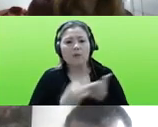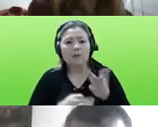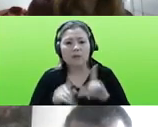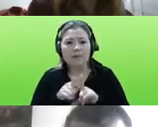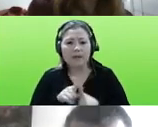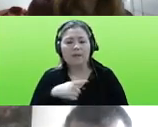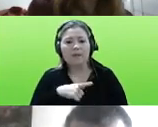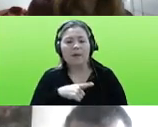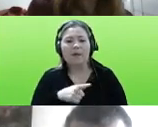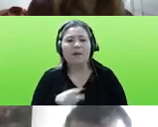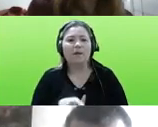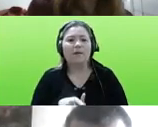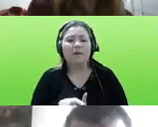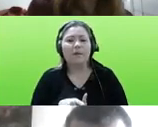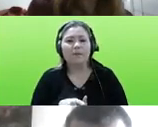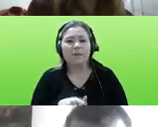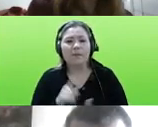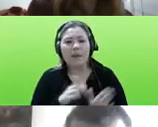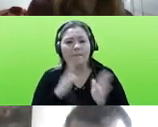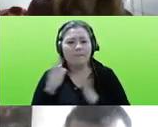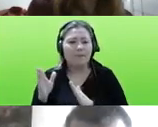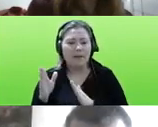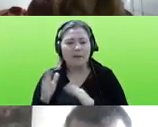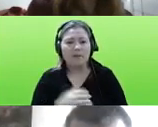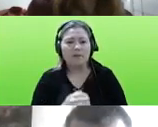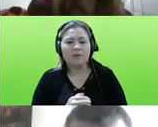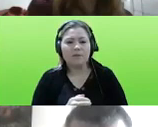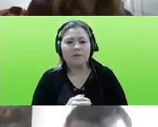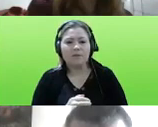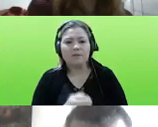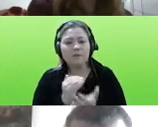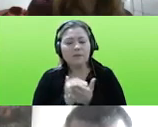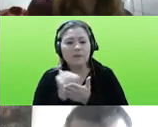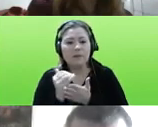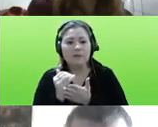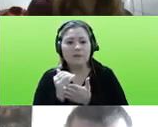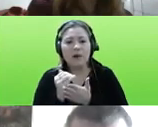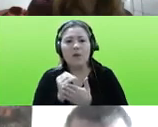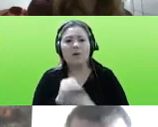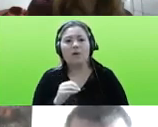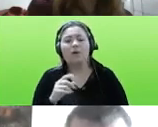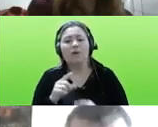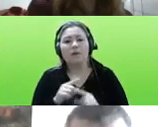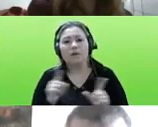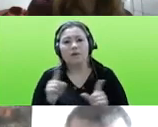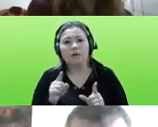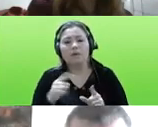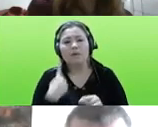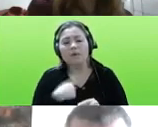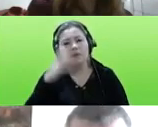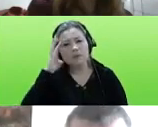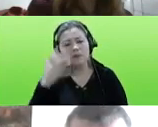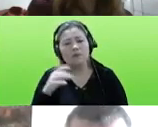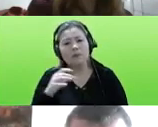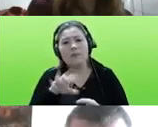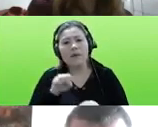Tem uma parte inicial, e nós decidimos pegar logo